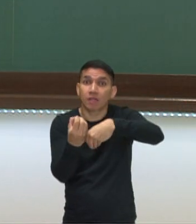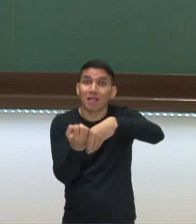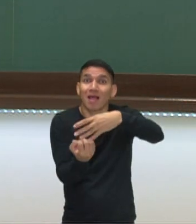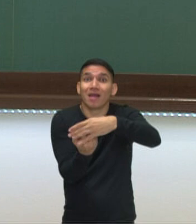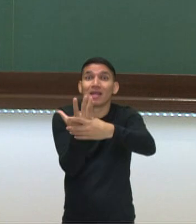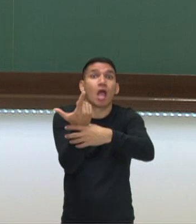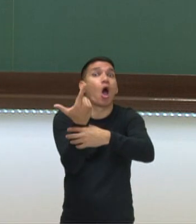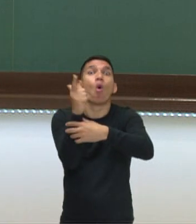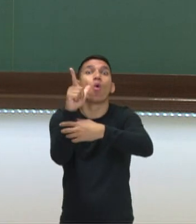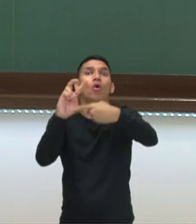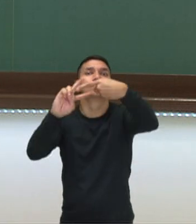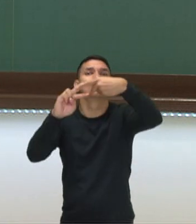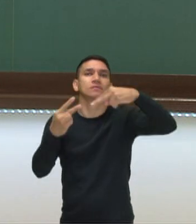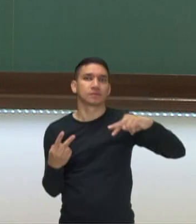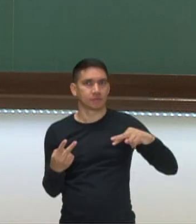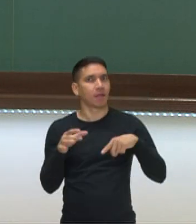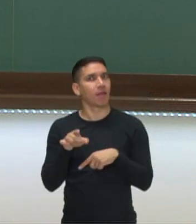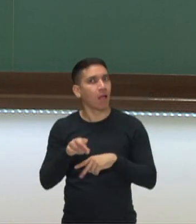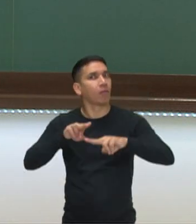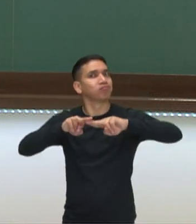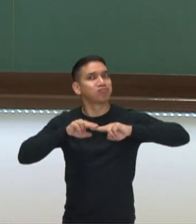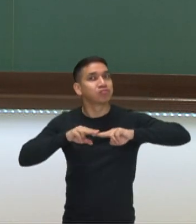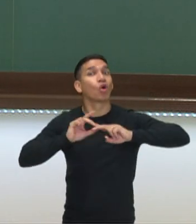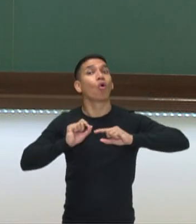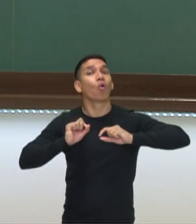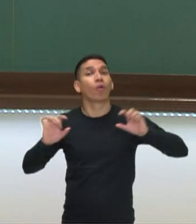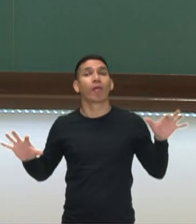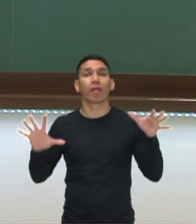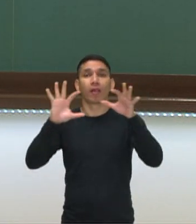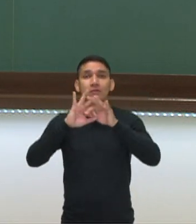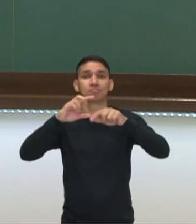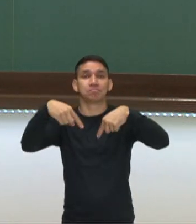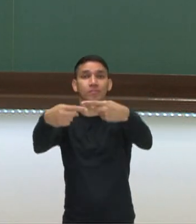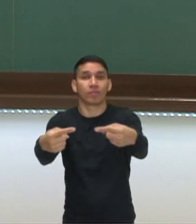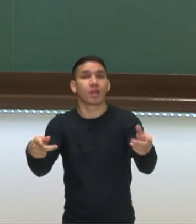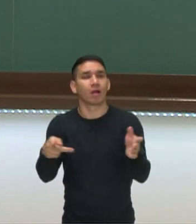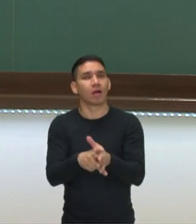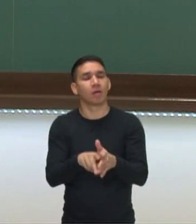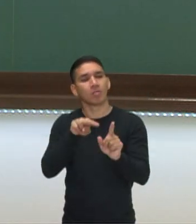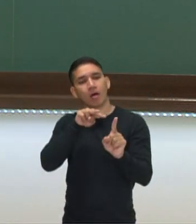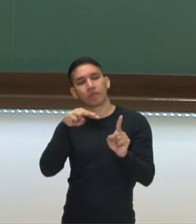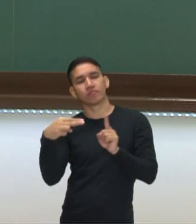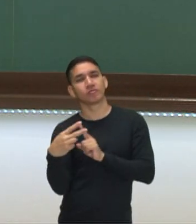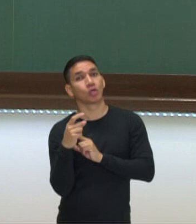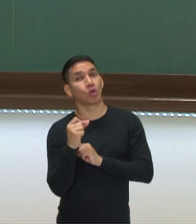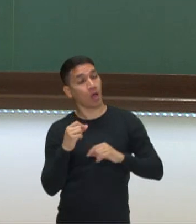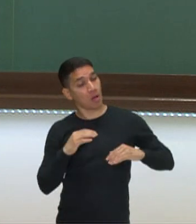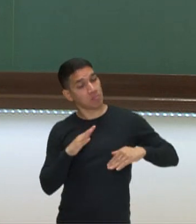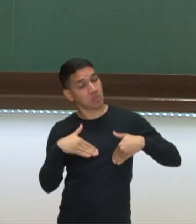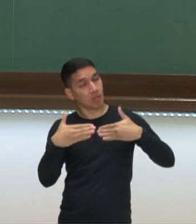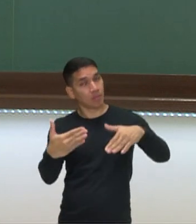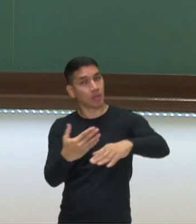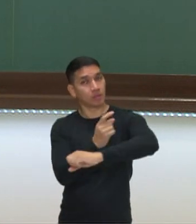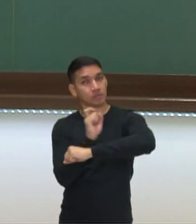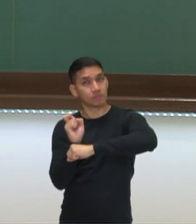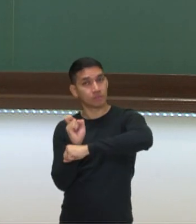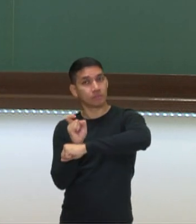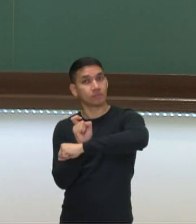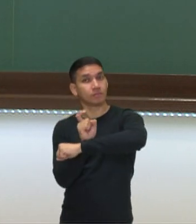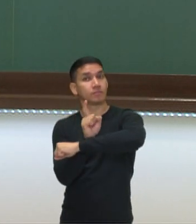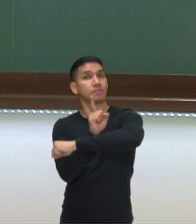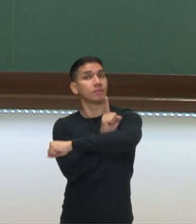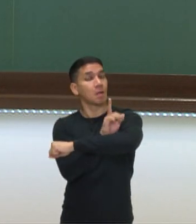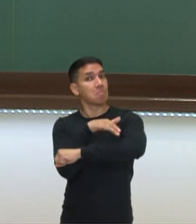E é justamente por isso que a reprodução sexuada, do ponto de vista evolutivo, ela é muito